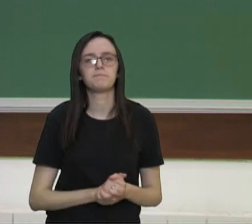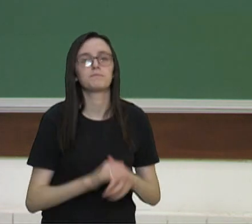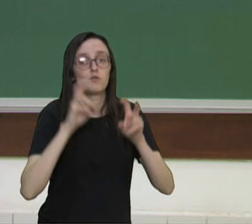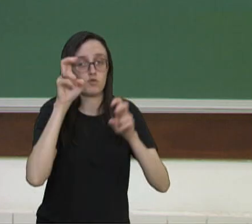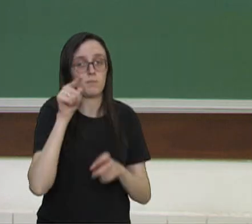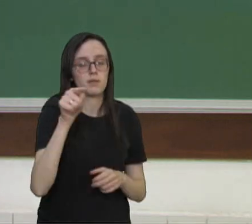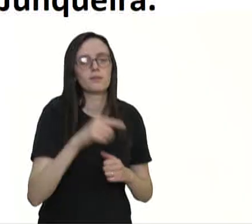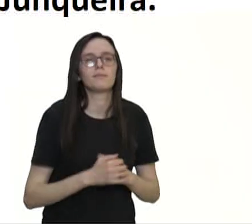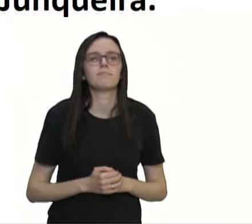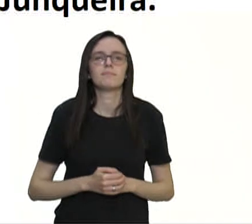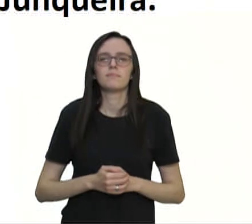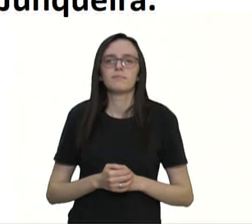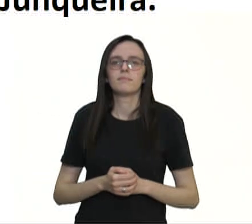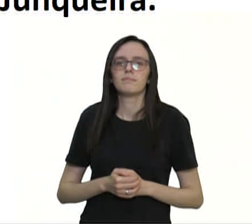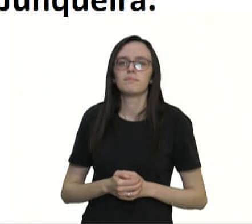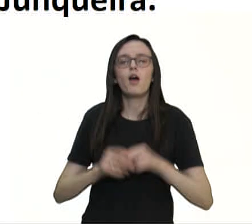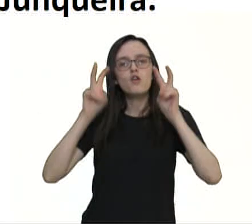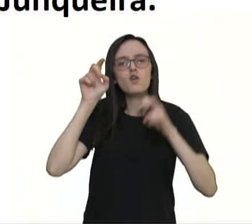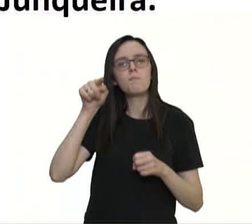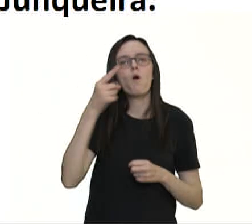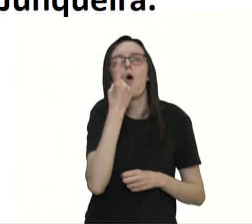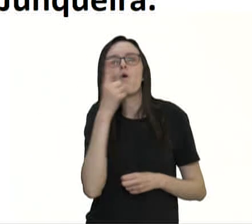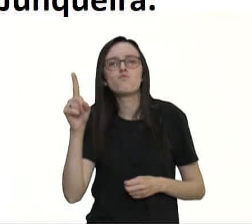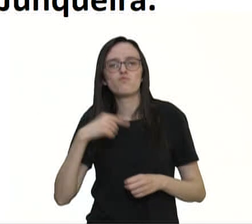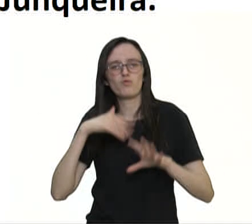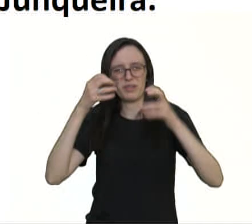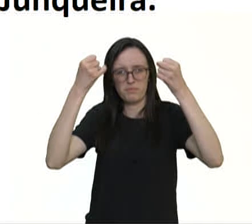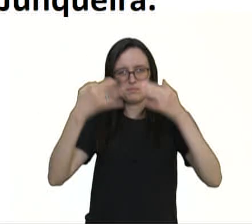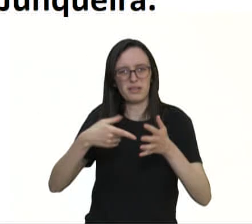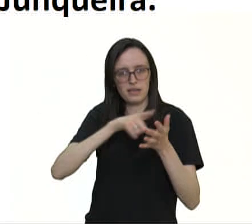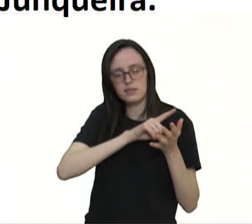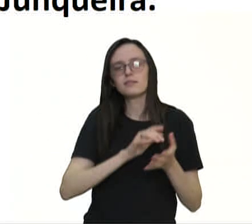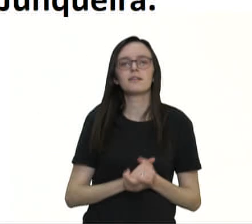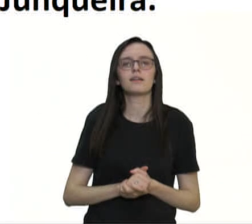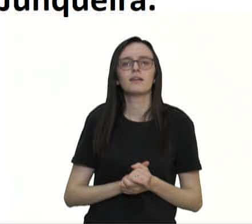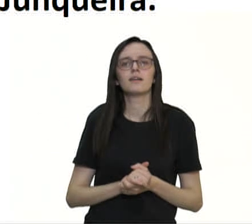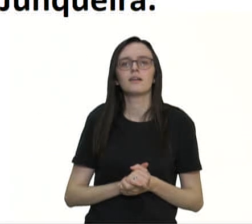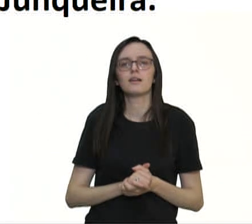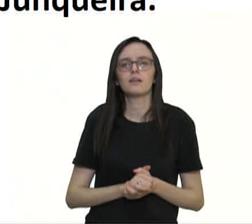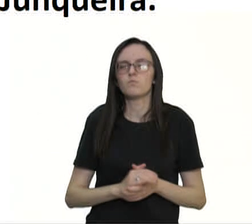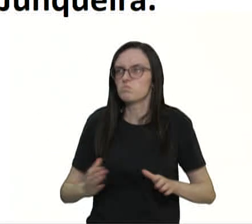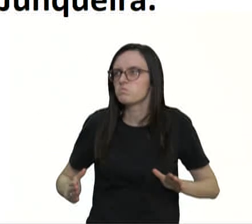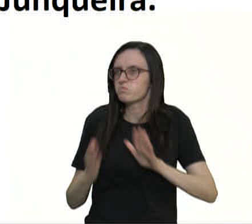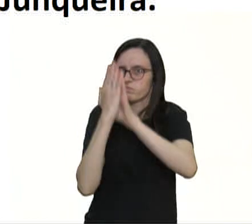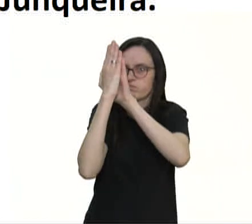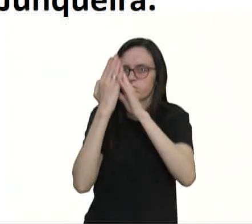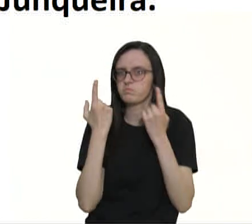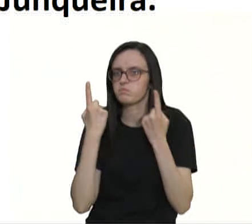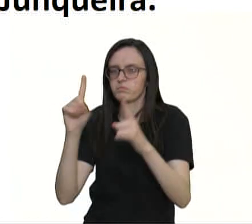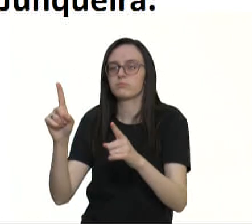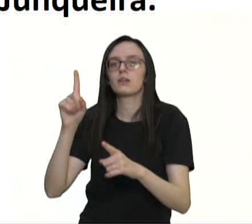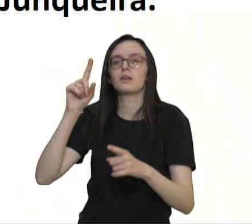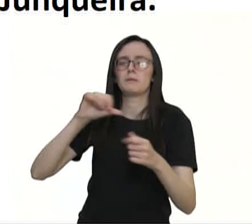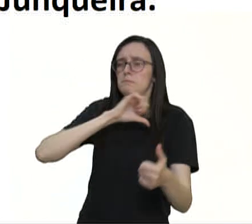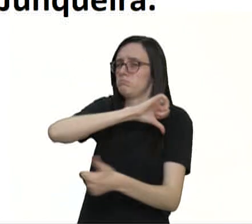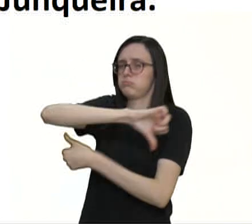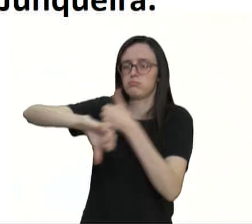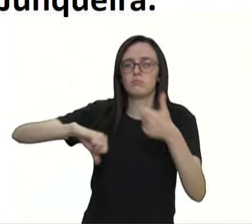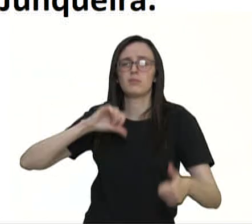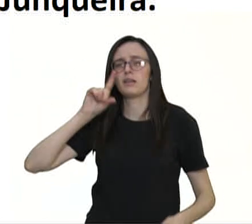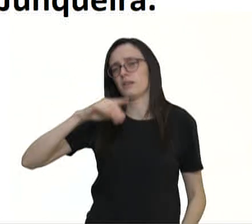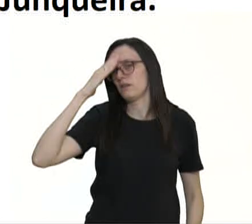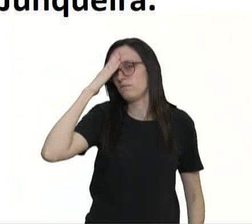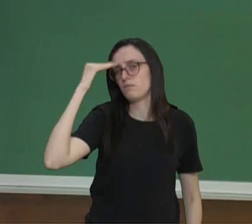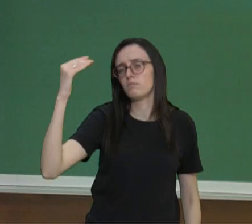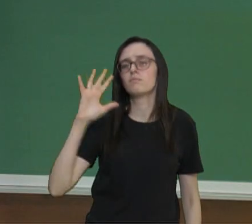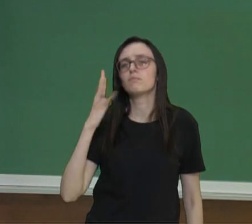isso, sobre esse último item ali que a gente falou, a confrontação, tem uma revolta que ficou